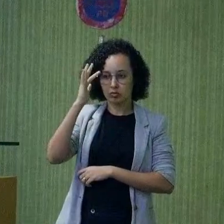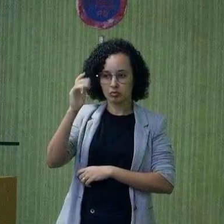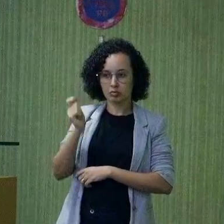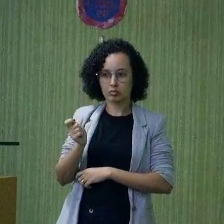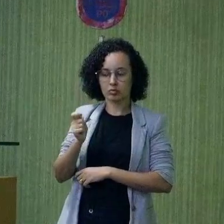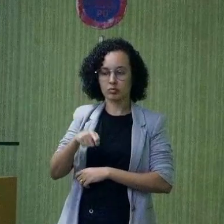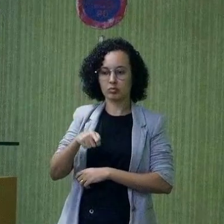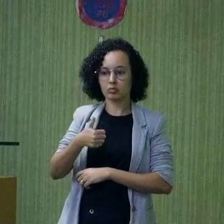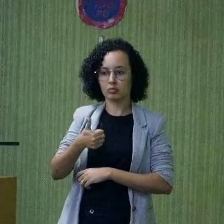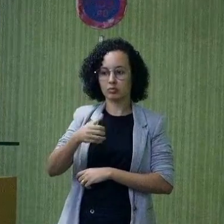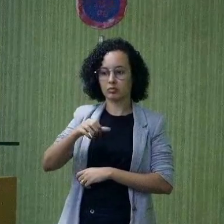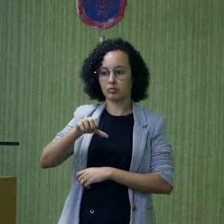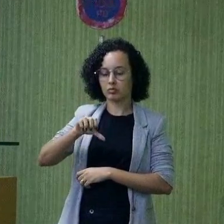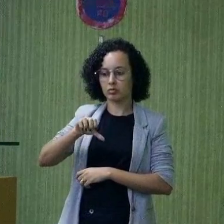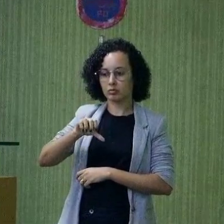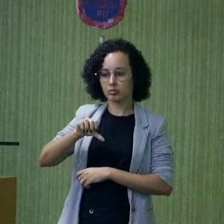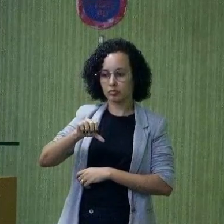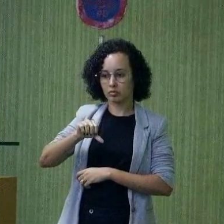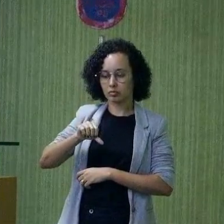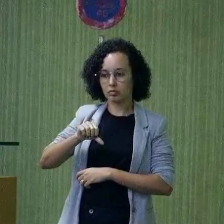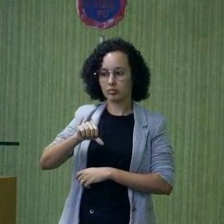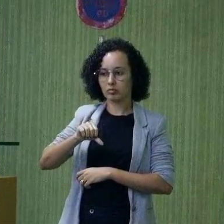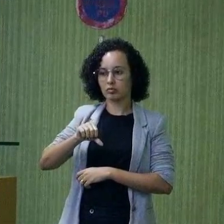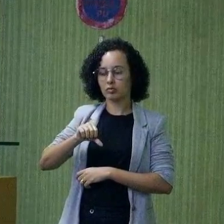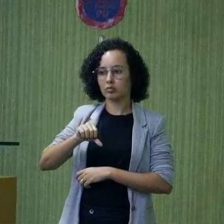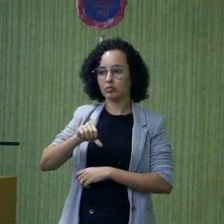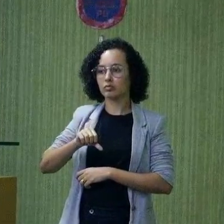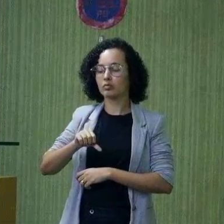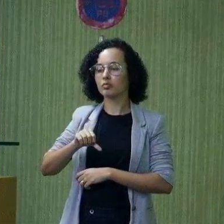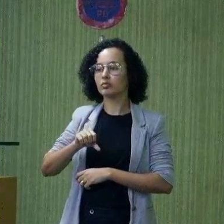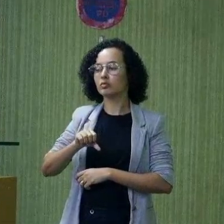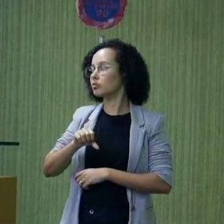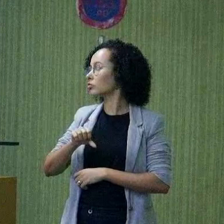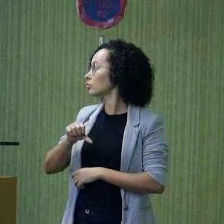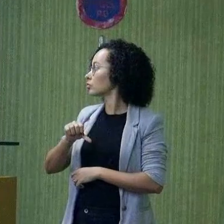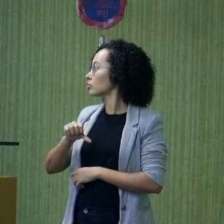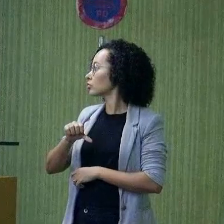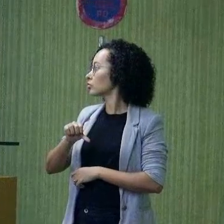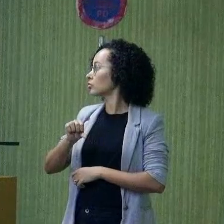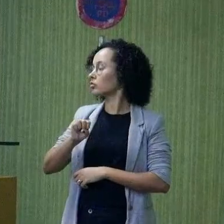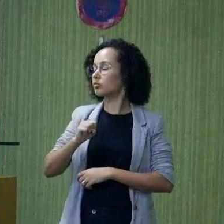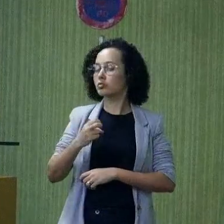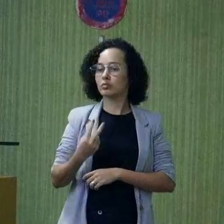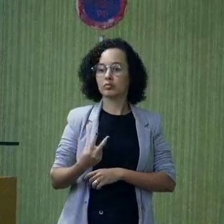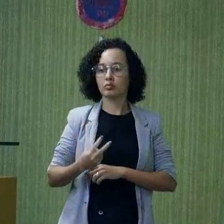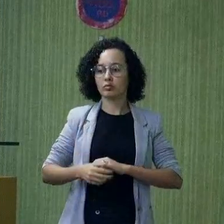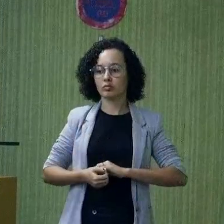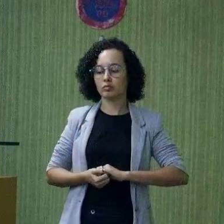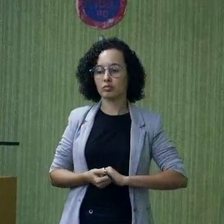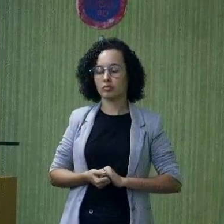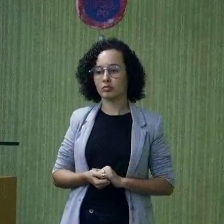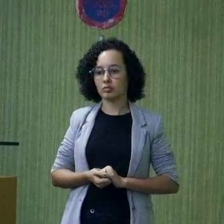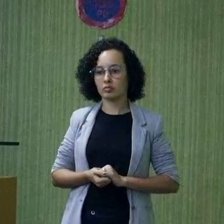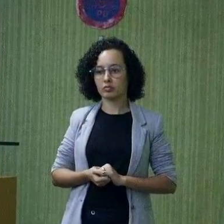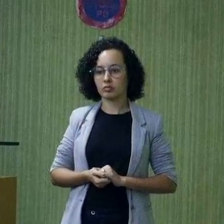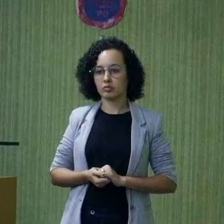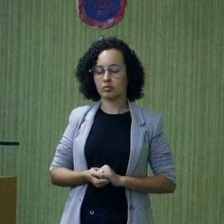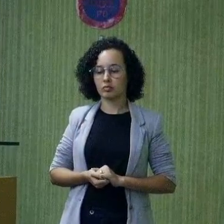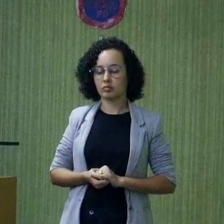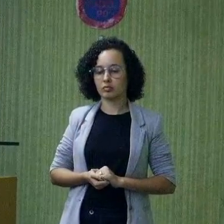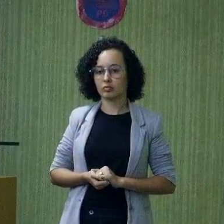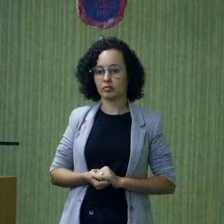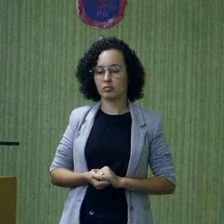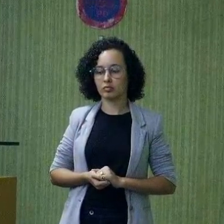1982 livro não perdão um artigo foi um artigo que ele fez dentro desse livro que é uma colana de artigos bom ele diz o